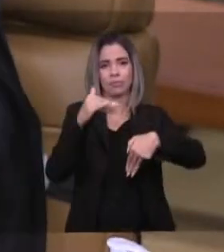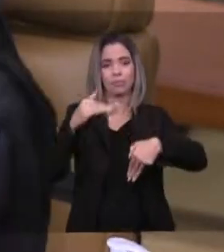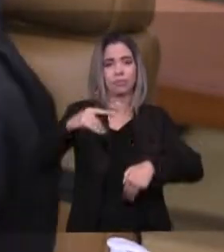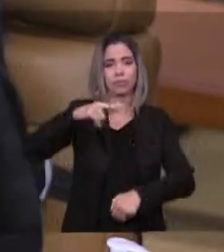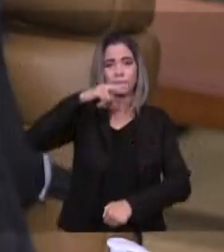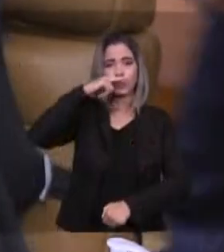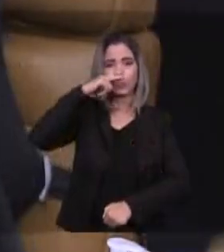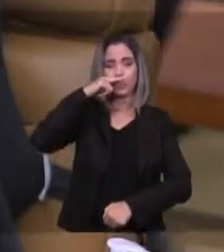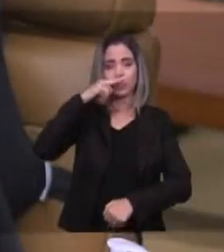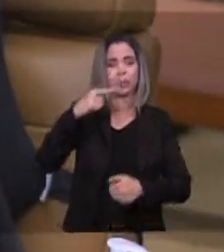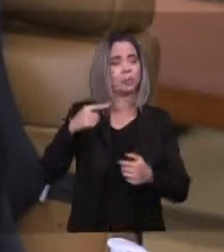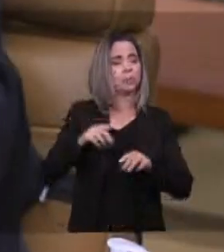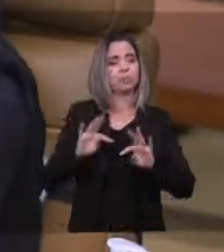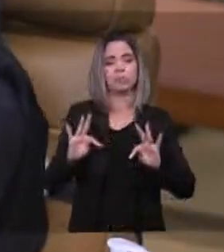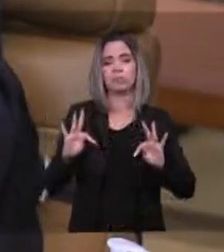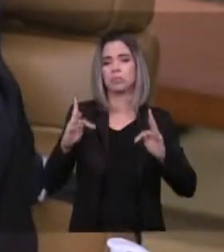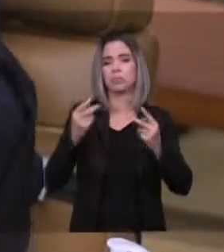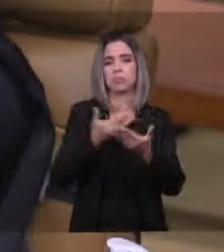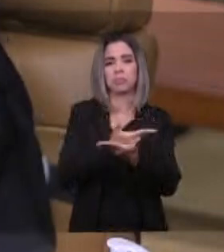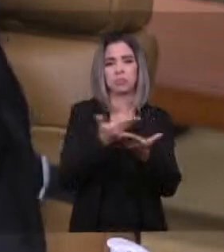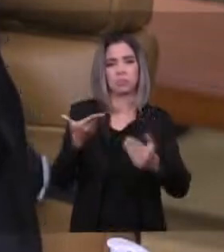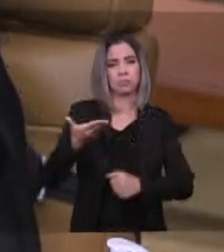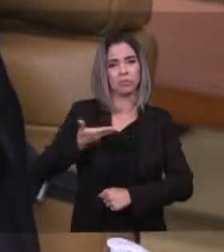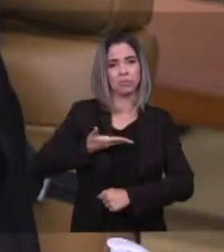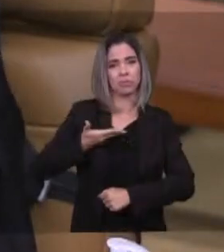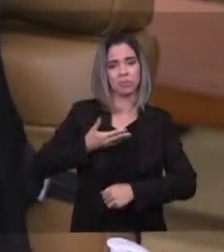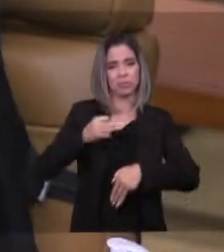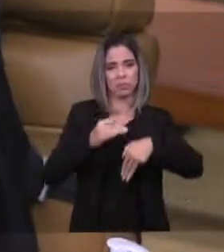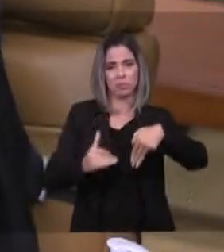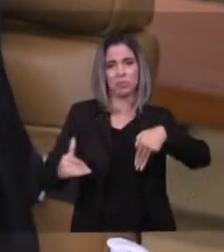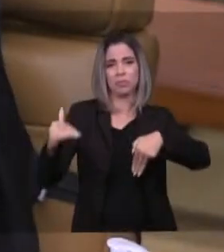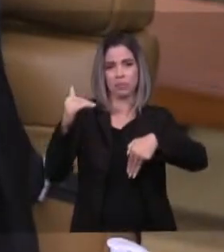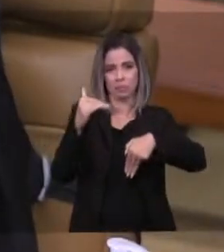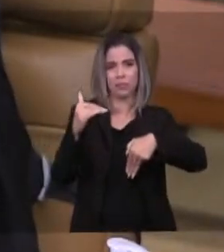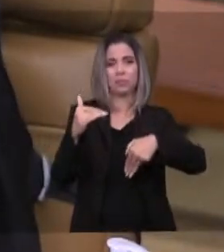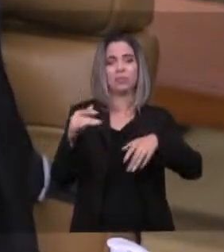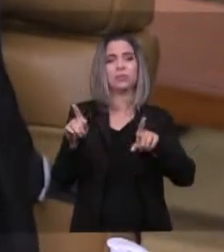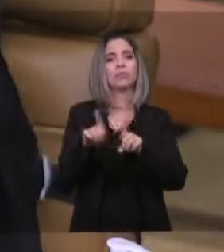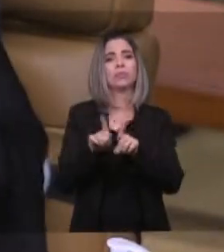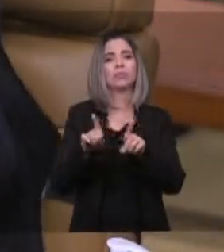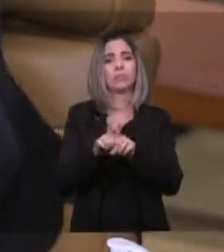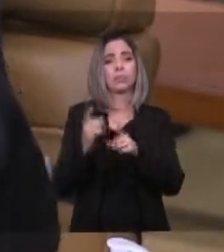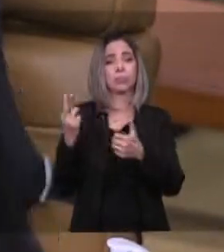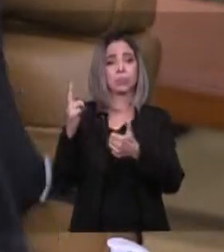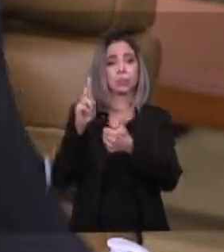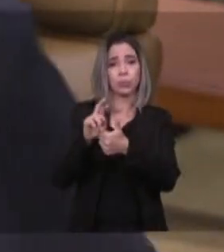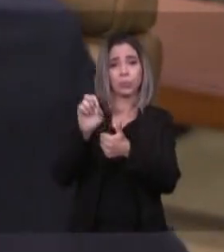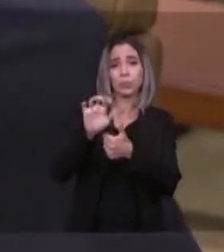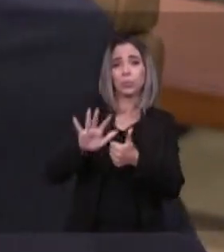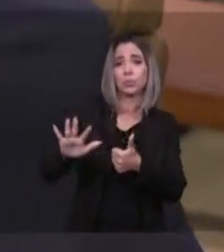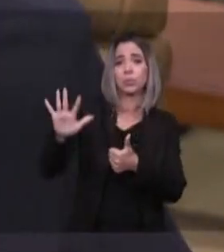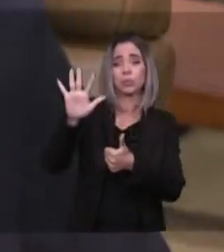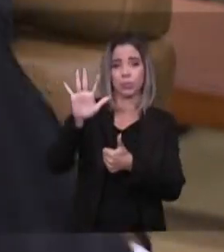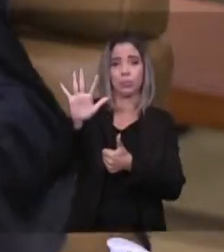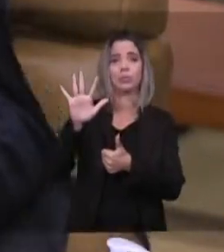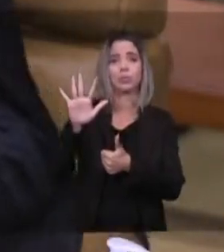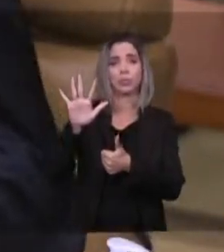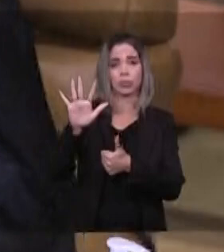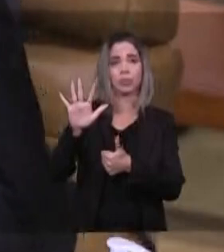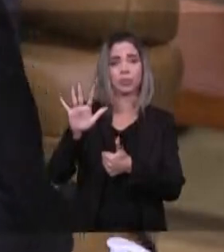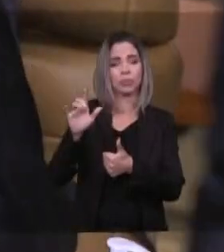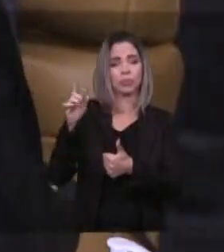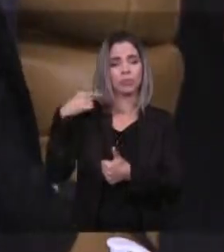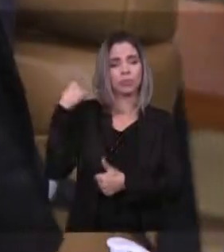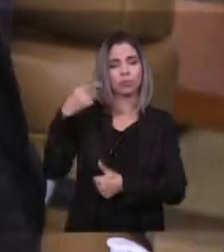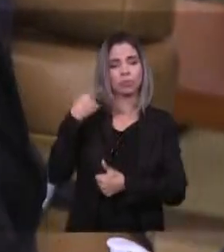grau. Em seu nome, os demais terno preto, colegas, camisa branca, gravata azul. Também usa toga preta sobre os ombros. Procurador-Geral da República, é André Mendonça, ministro do